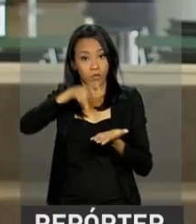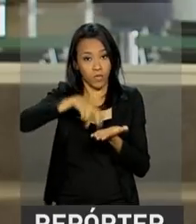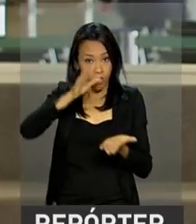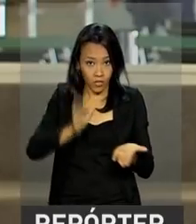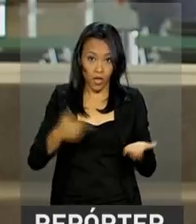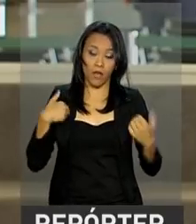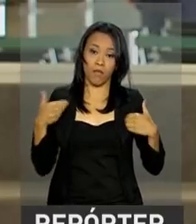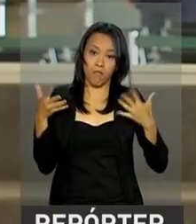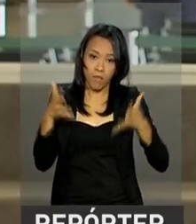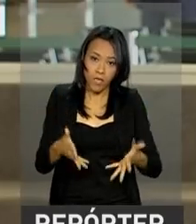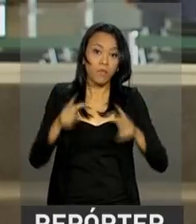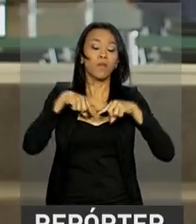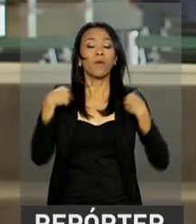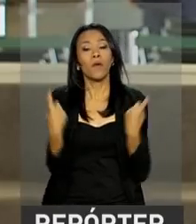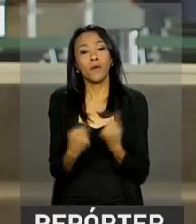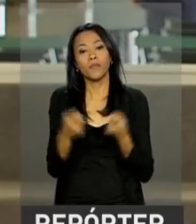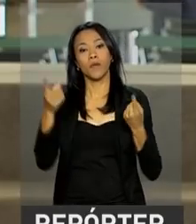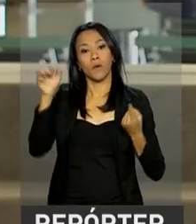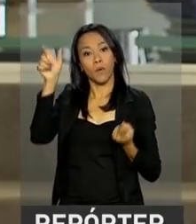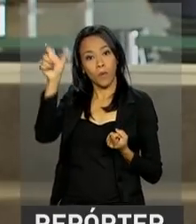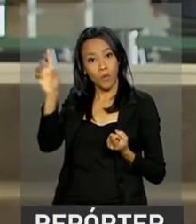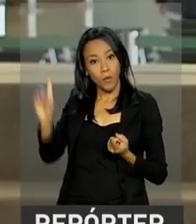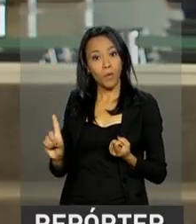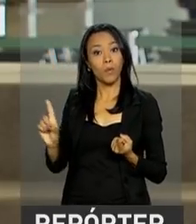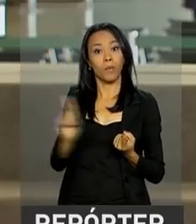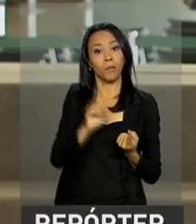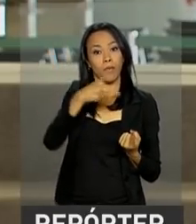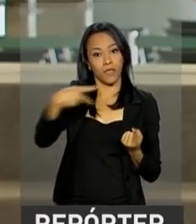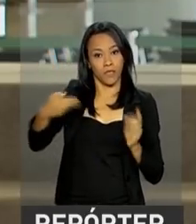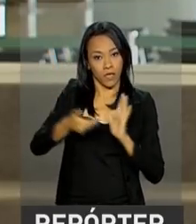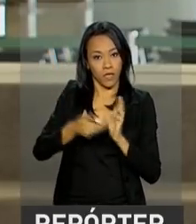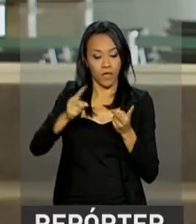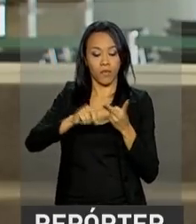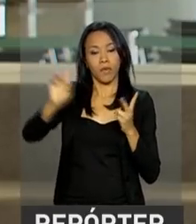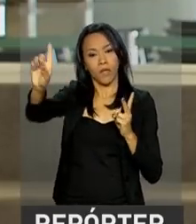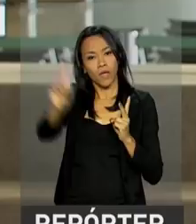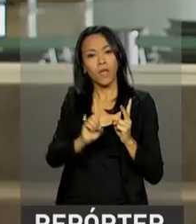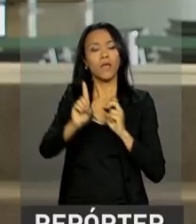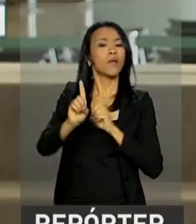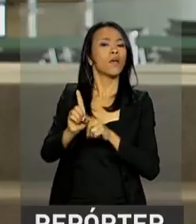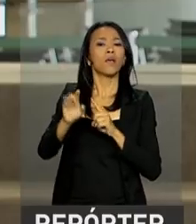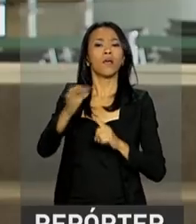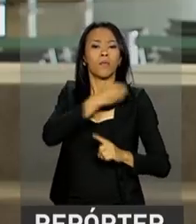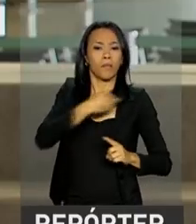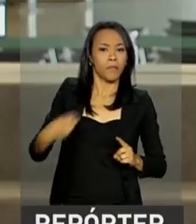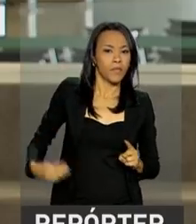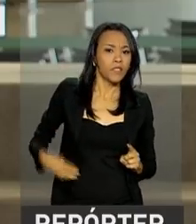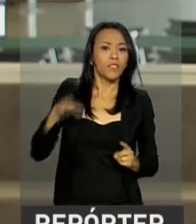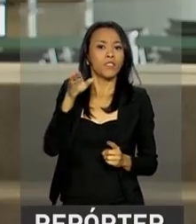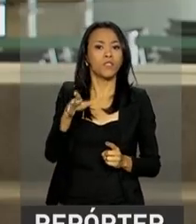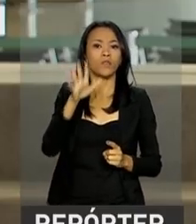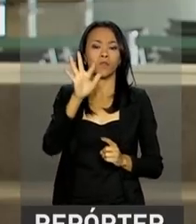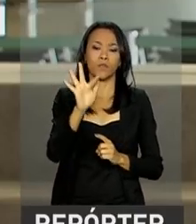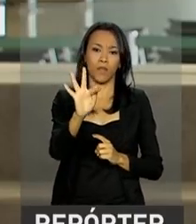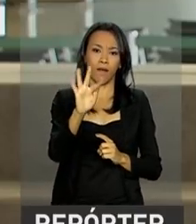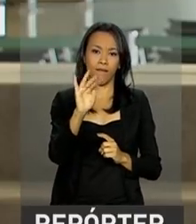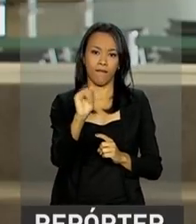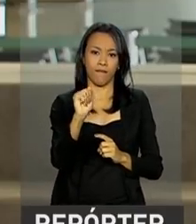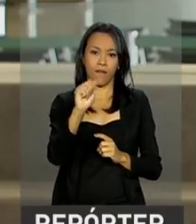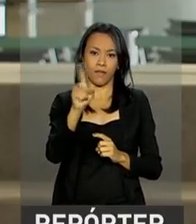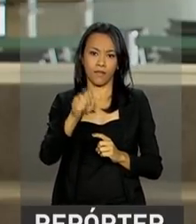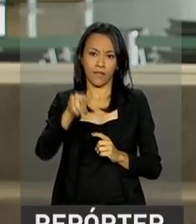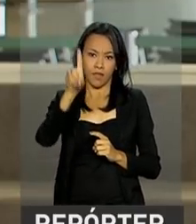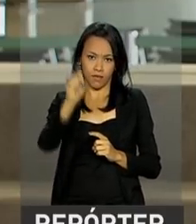reunião com rodrigo maia com o ministro da fazenda e henrique meirelles e alguns parlamentares lembrando que a proposta de